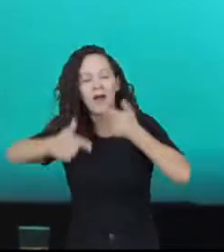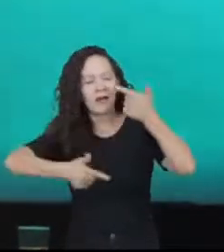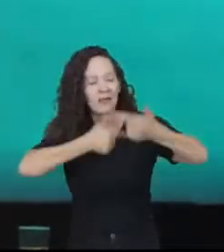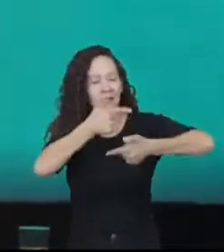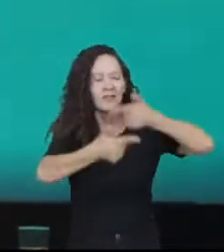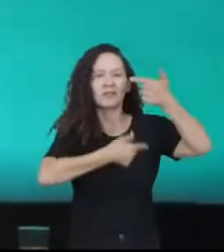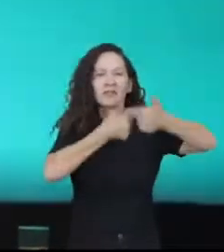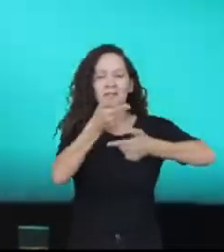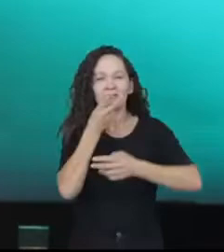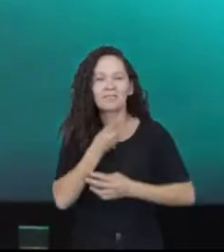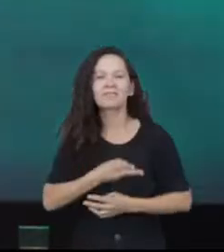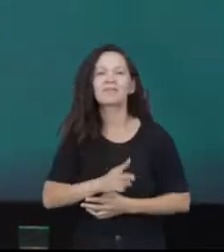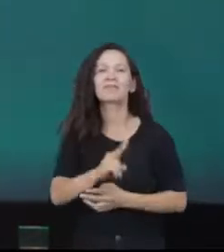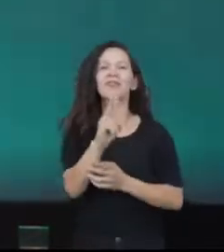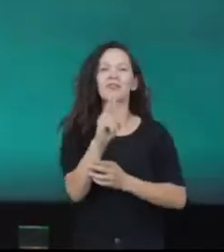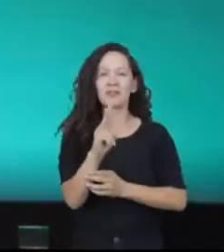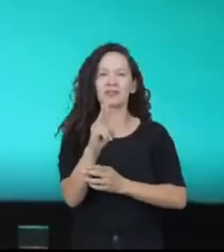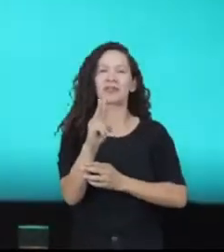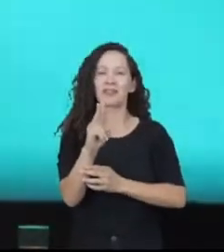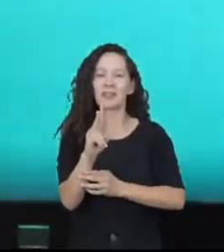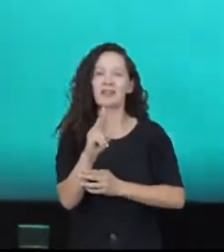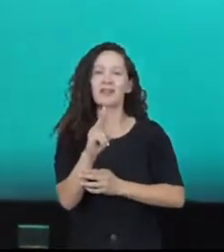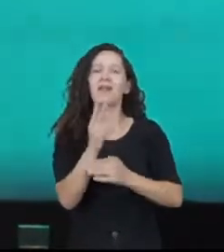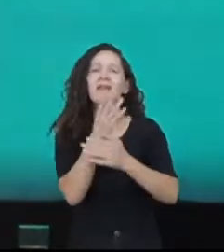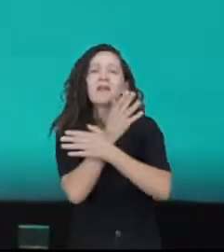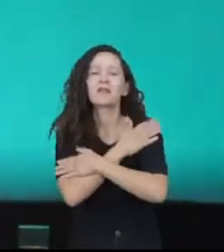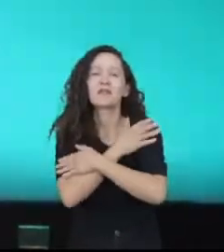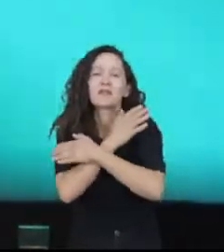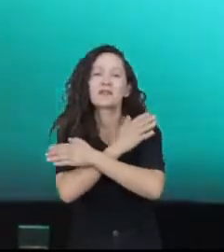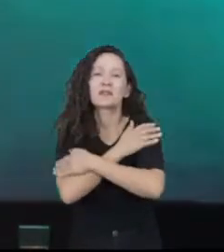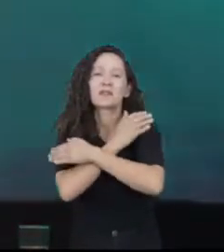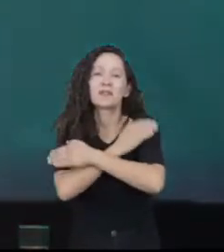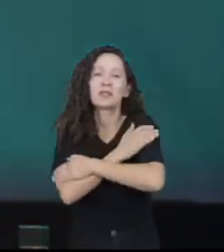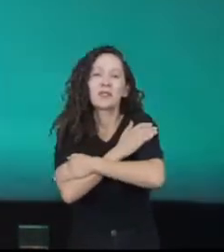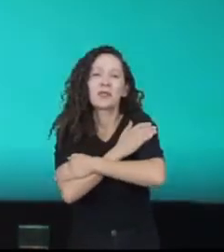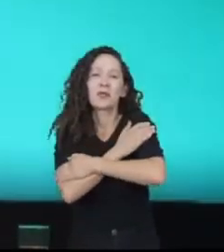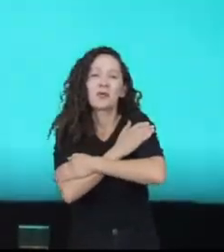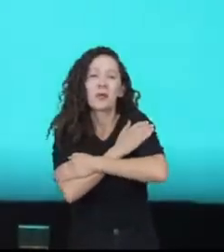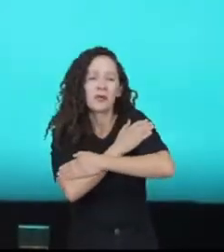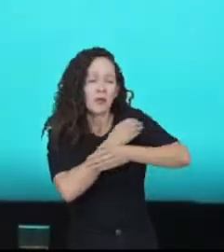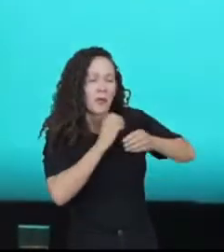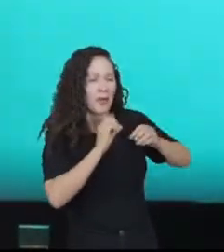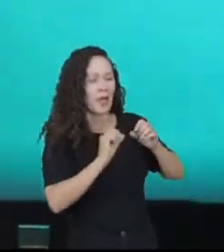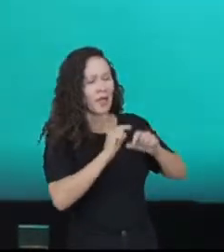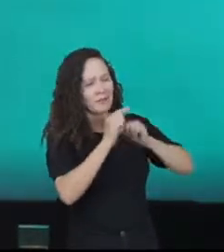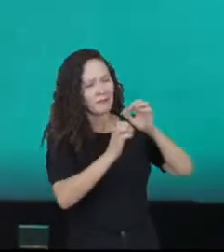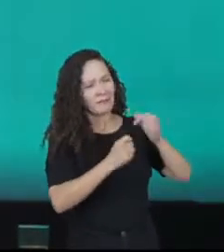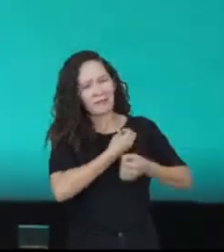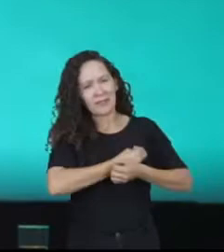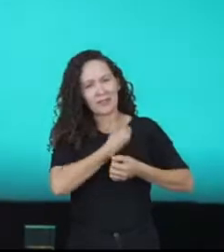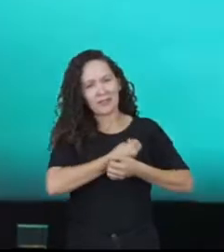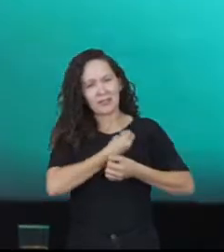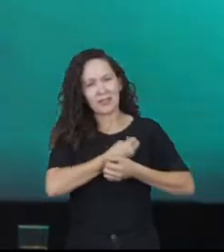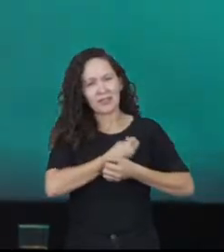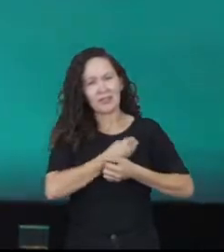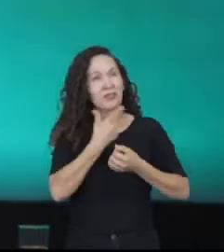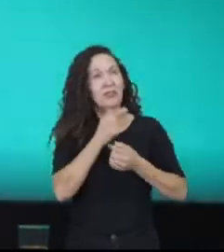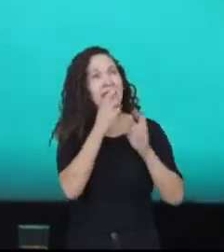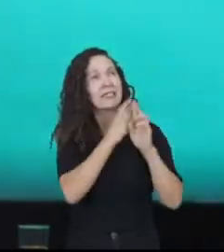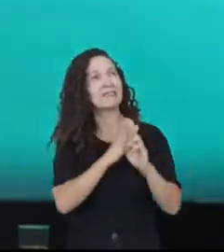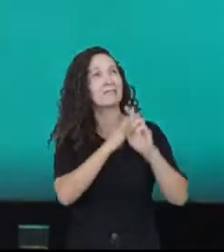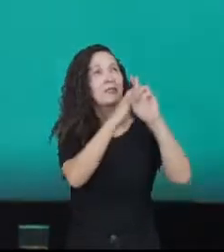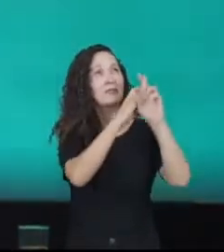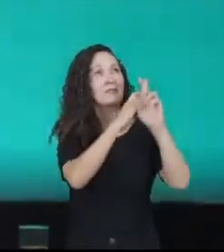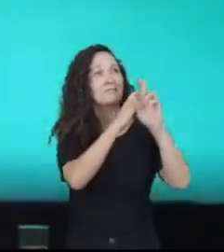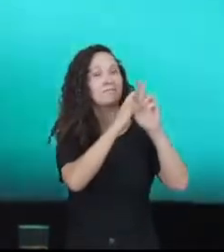continuarem submetidos ao desemprego, à precarização e ao desalento. Nós fomos capazes de